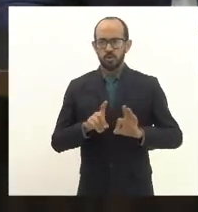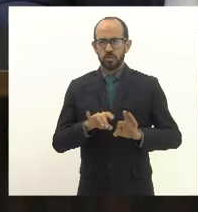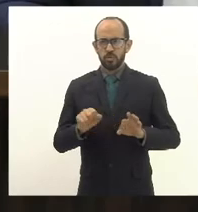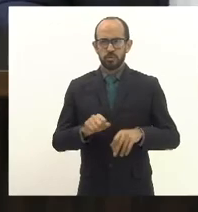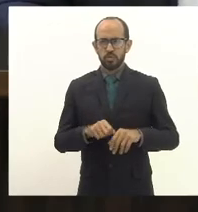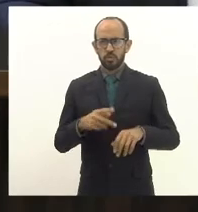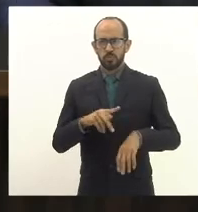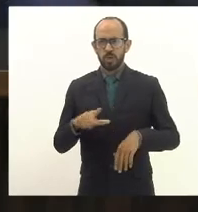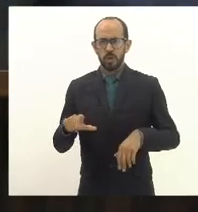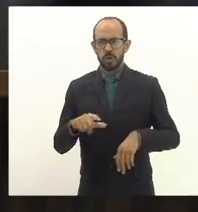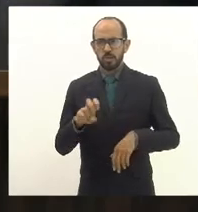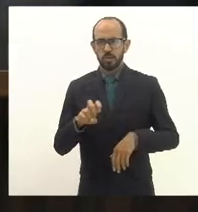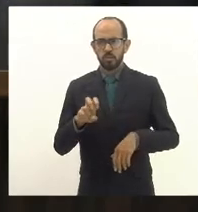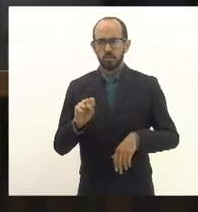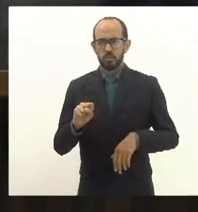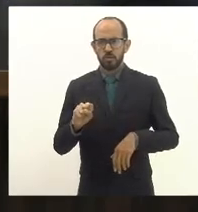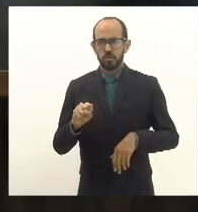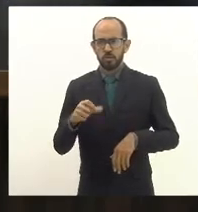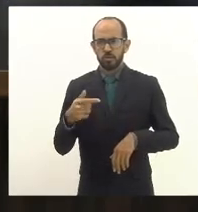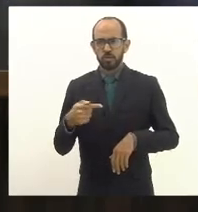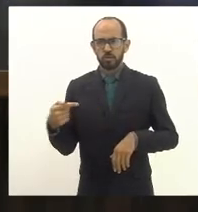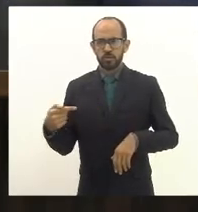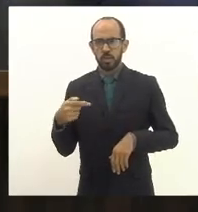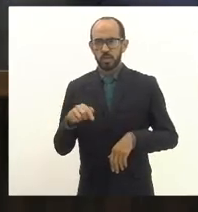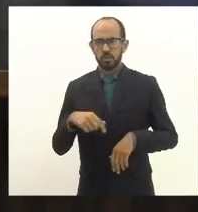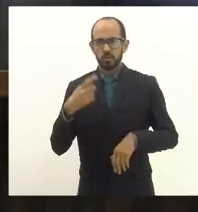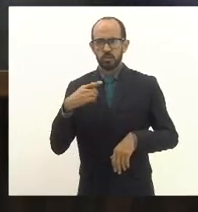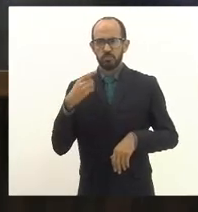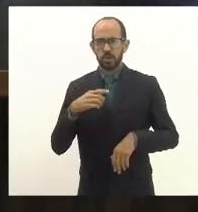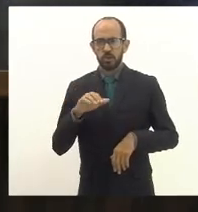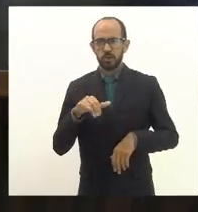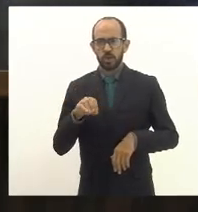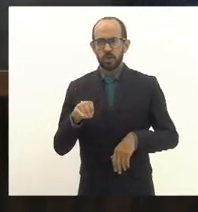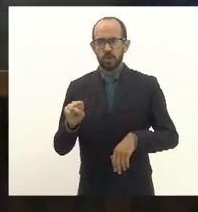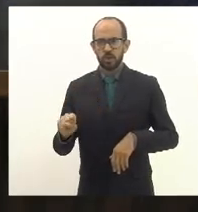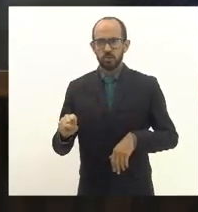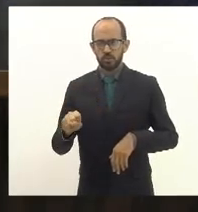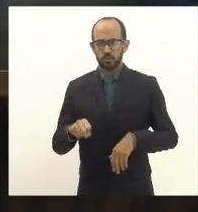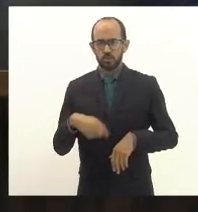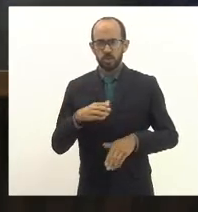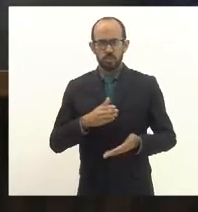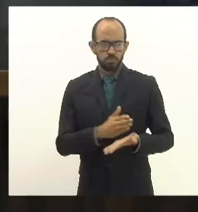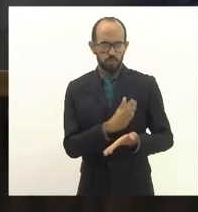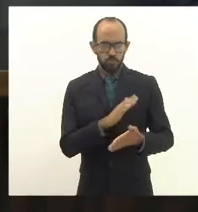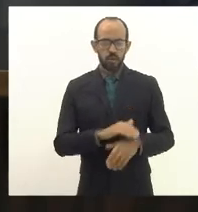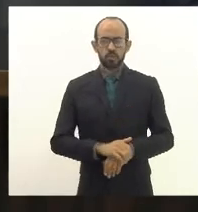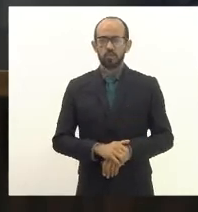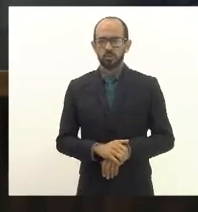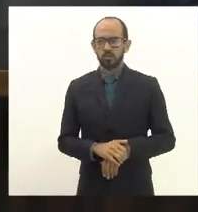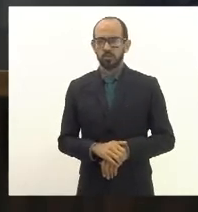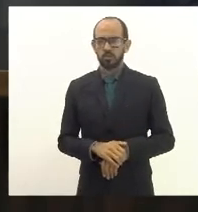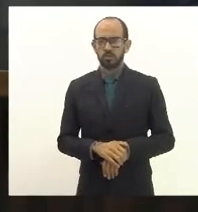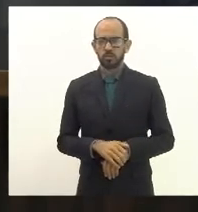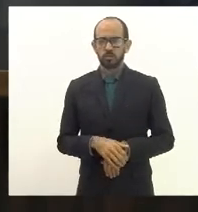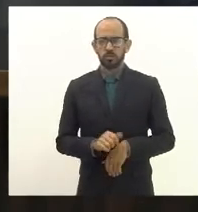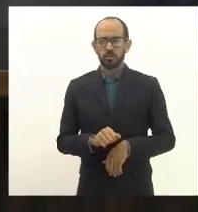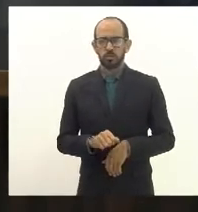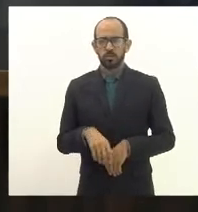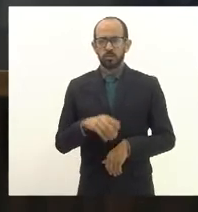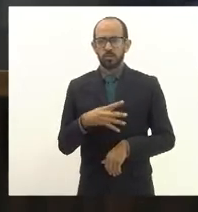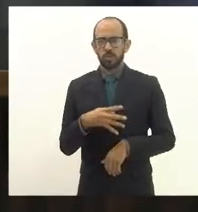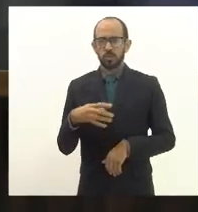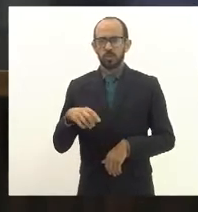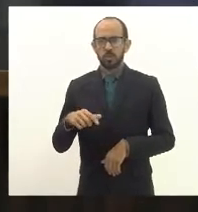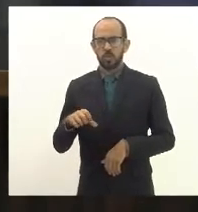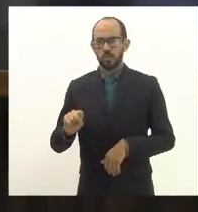lei 5877, deputado Carlos Augusto. Senhores que aprovam, permaneçam como estão, aprovado. Requer inclusão na ordem do dia do projeto de lei